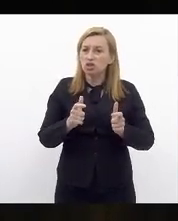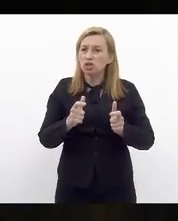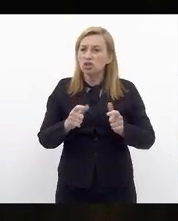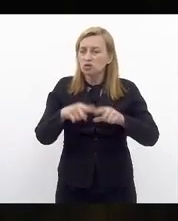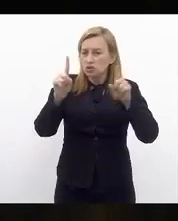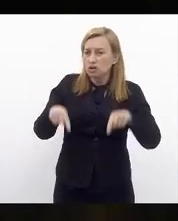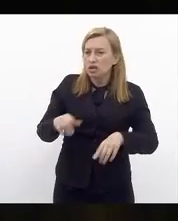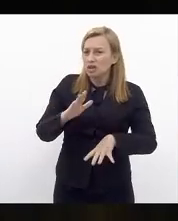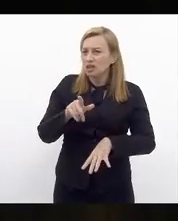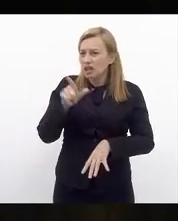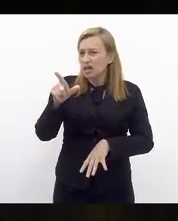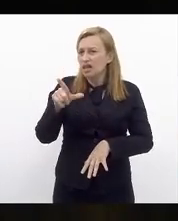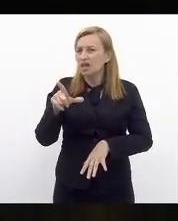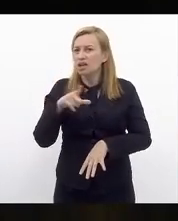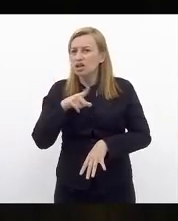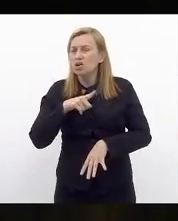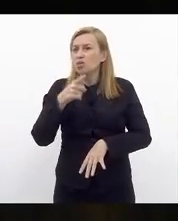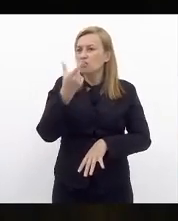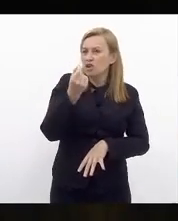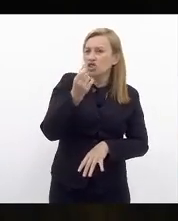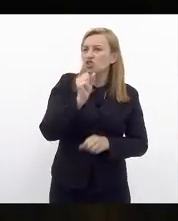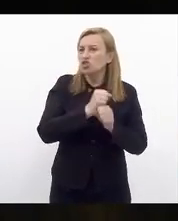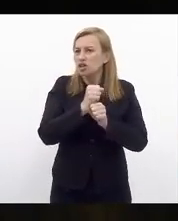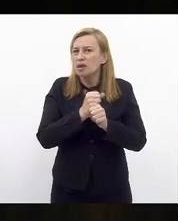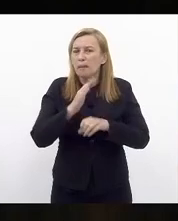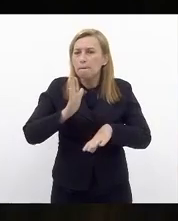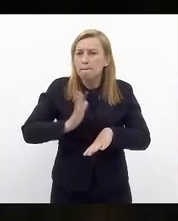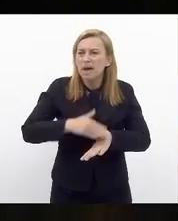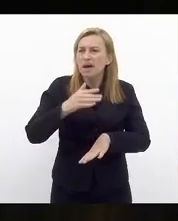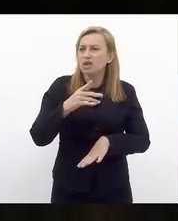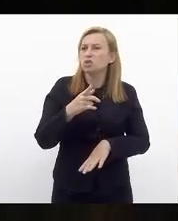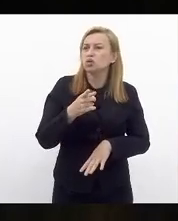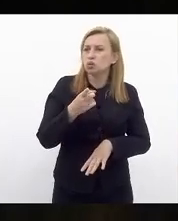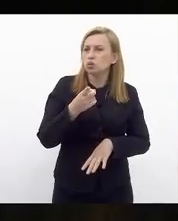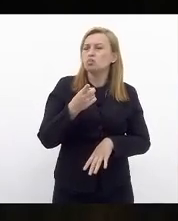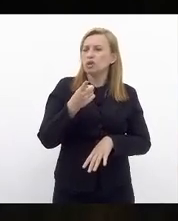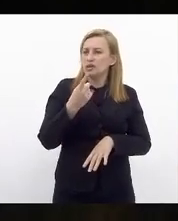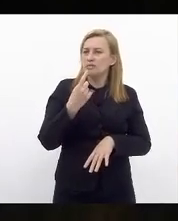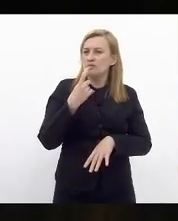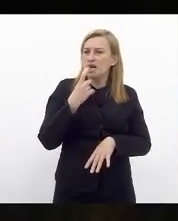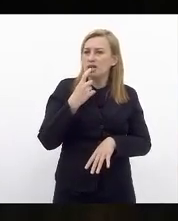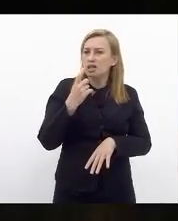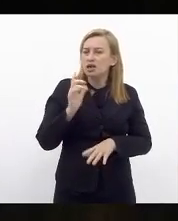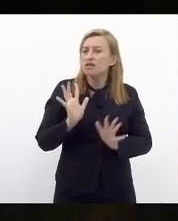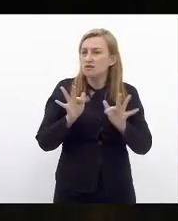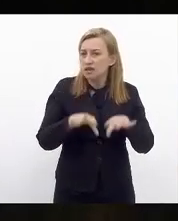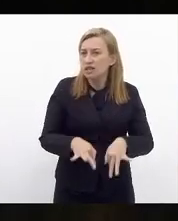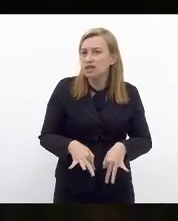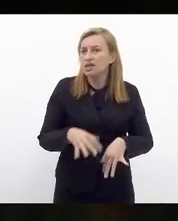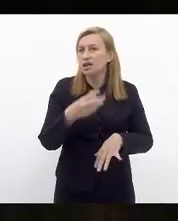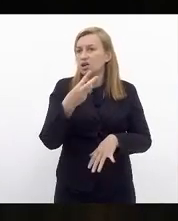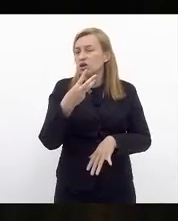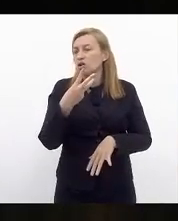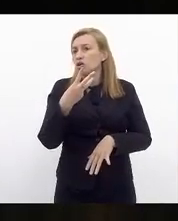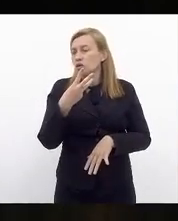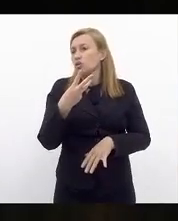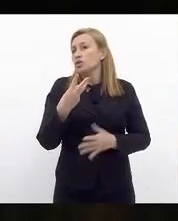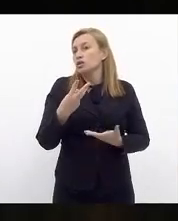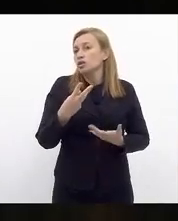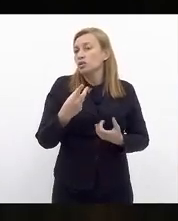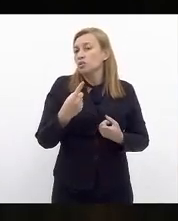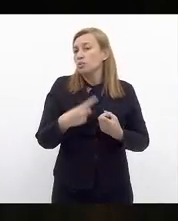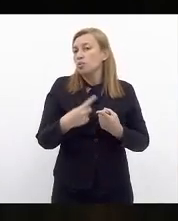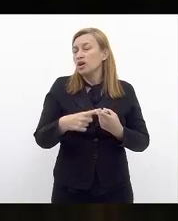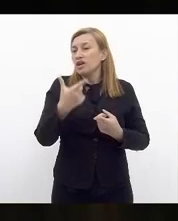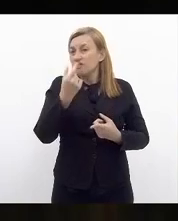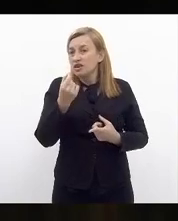tá ali com 20 anos que tá mais perto de concluir os 30 ou 35 anos de contribuição porque você